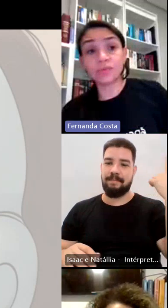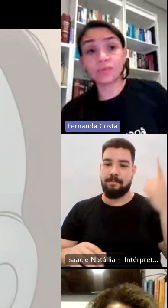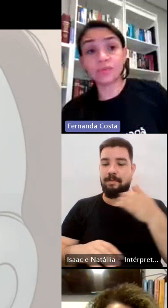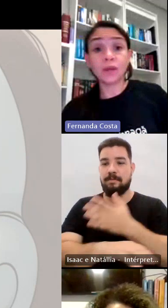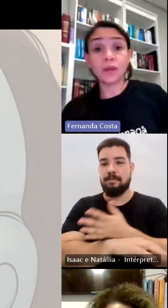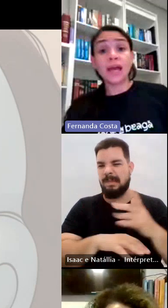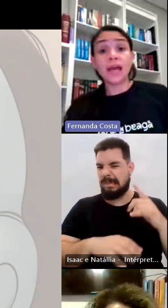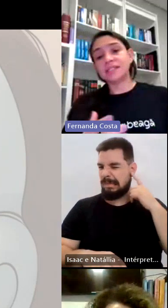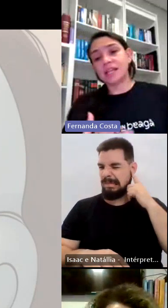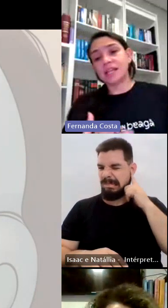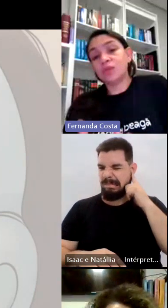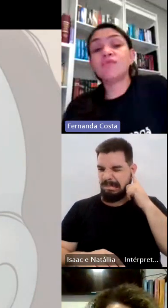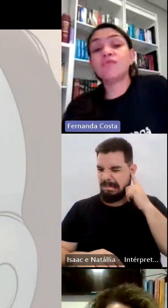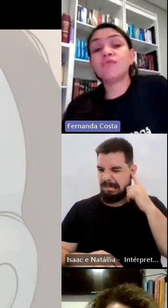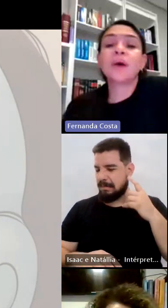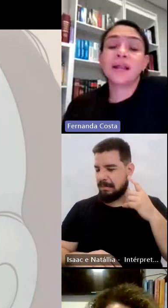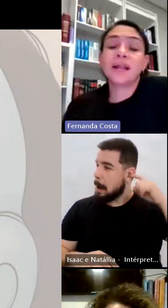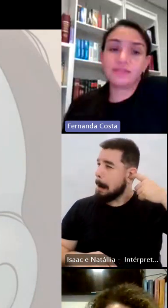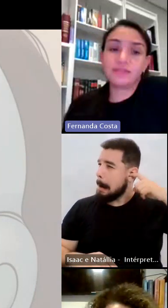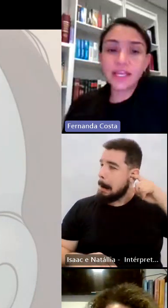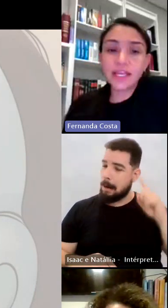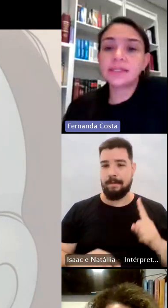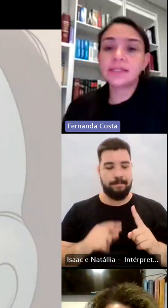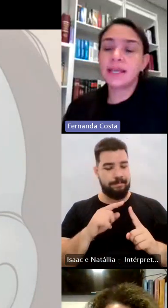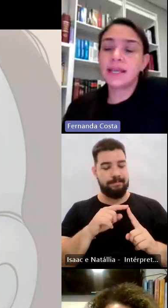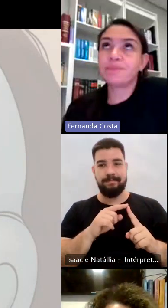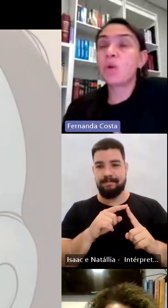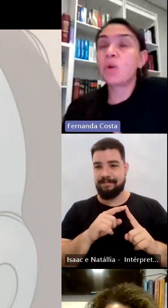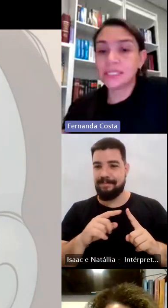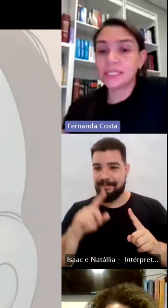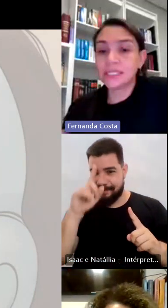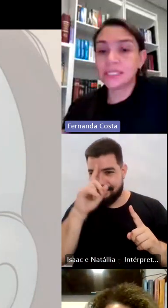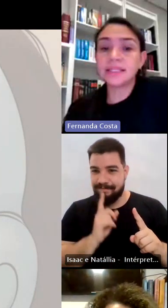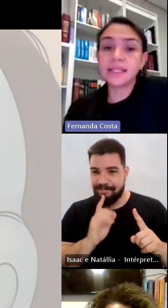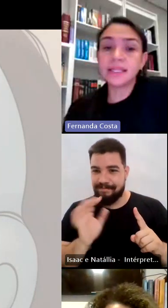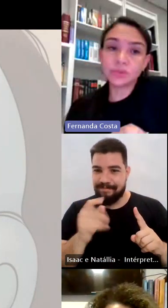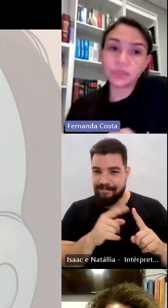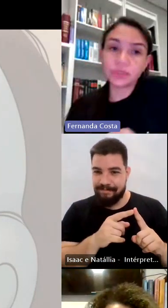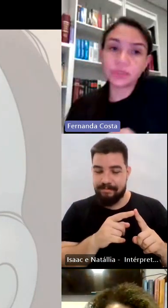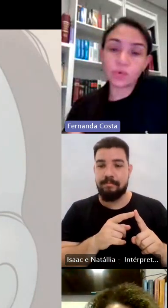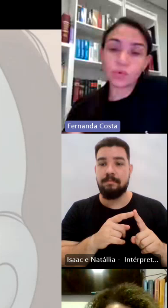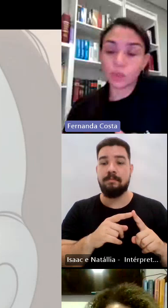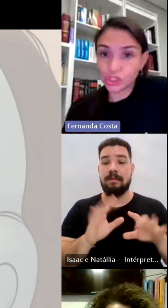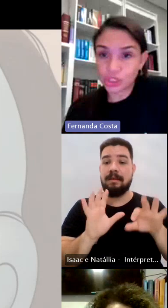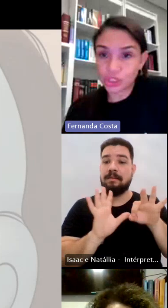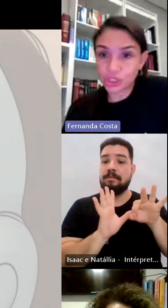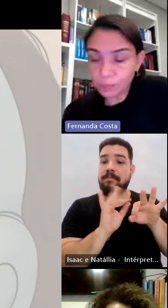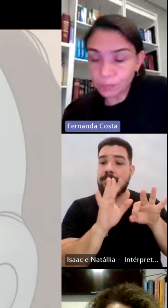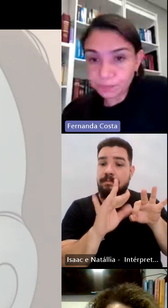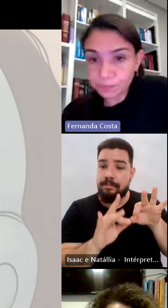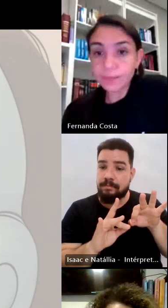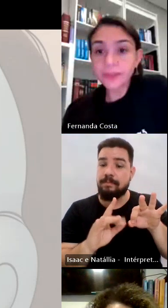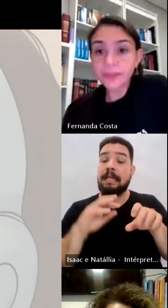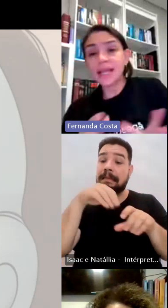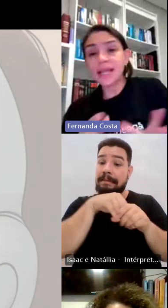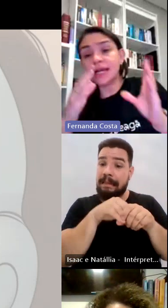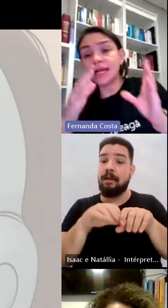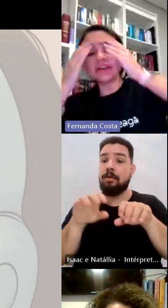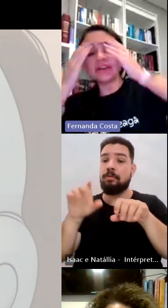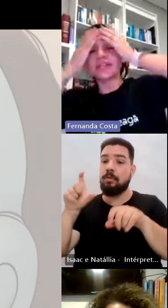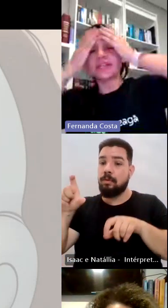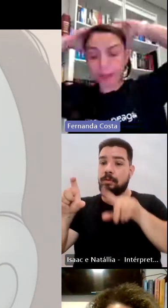cera do ouvido. Essa cera do ouvido, ela fica localizada dentro desse conduto auditivo,